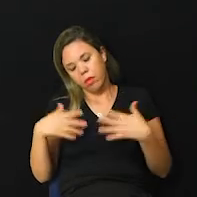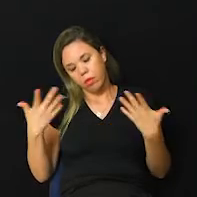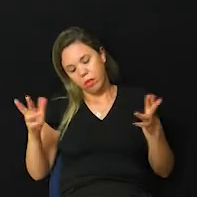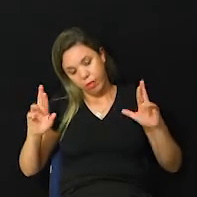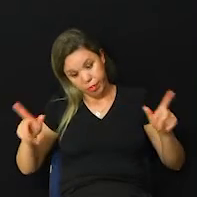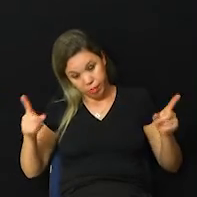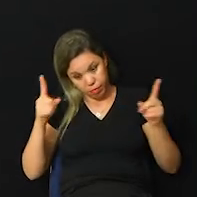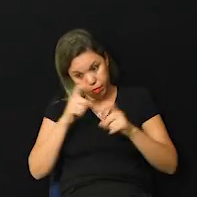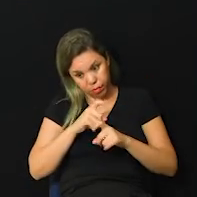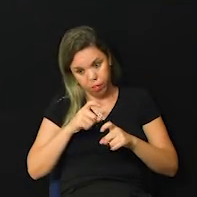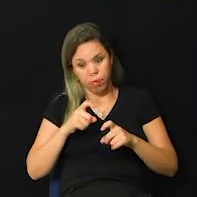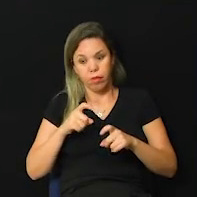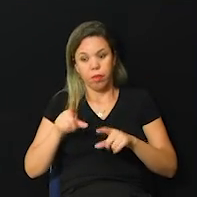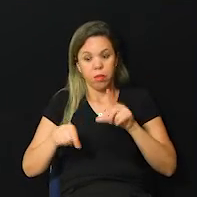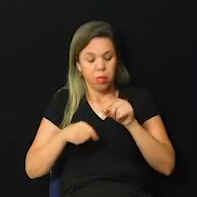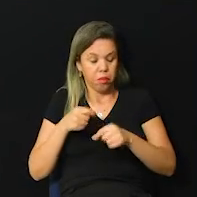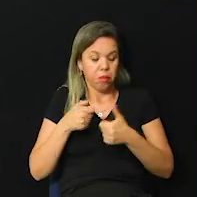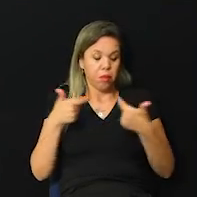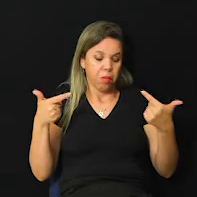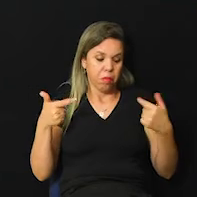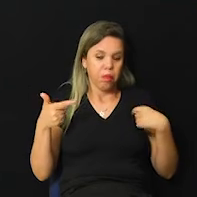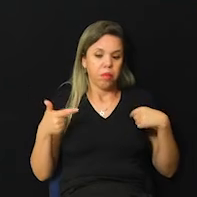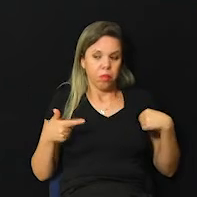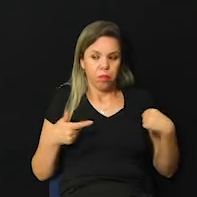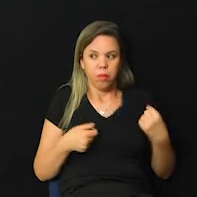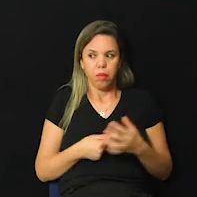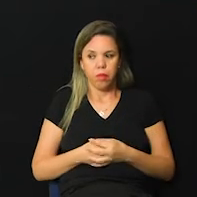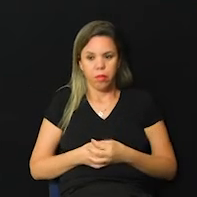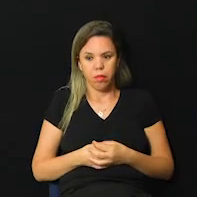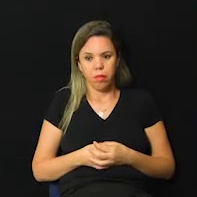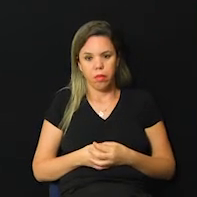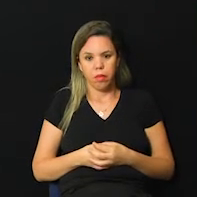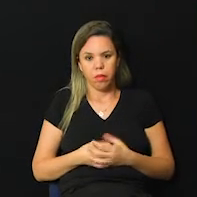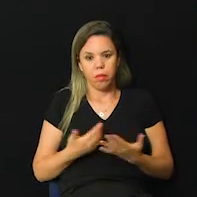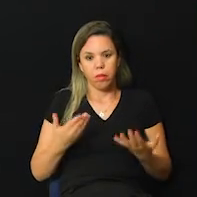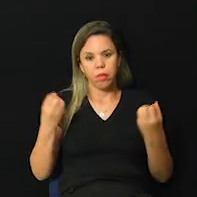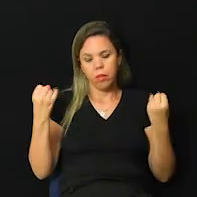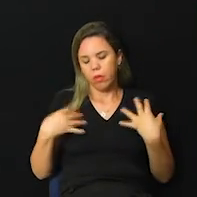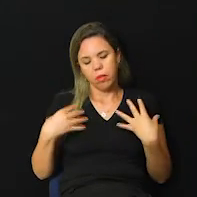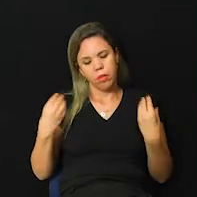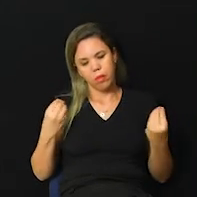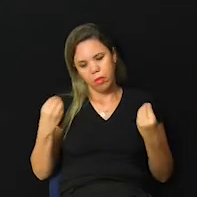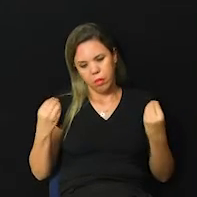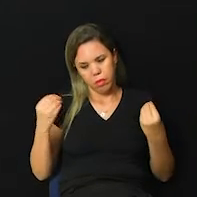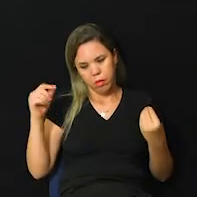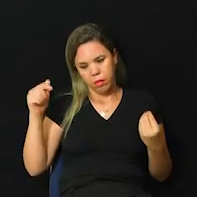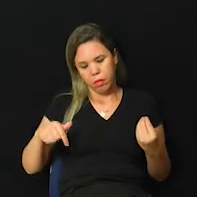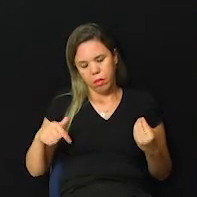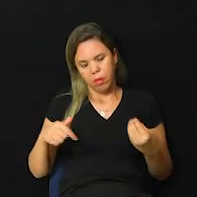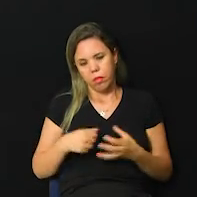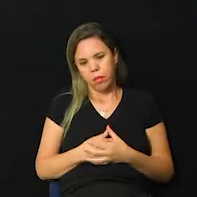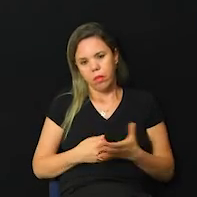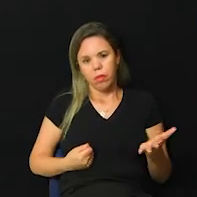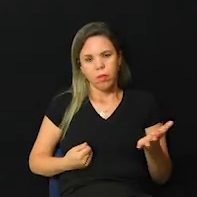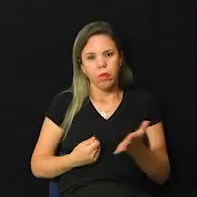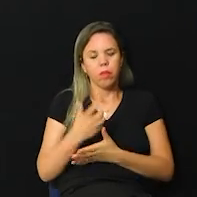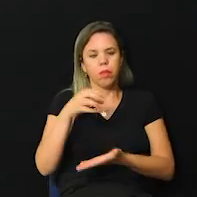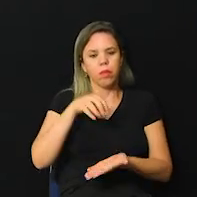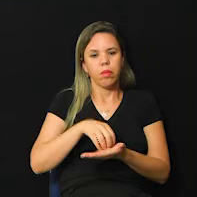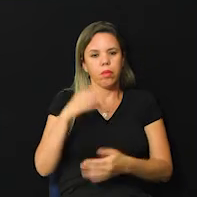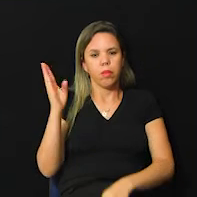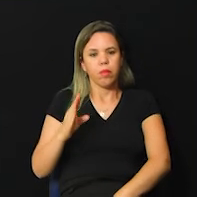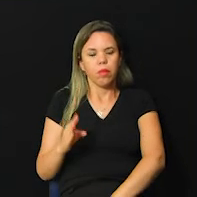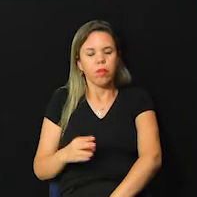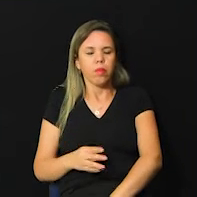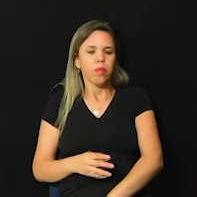de semana então é ela loteria é um jogo de ordem agora vou explicar um pouco da gente chegou aqui né eu